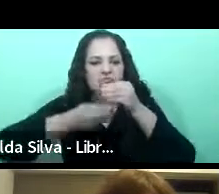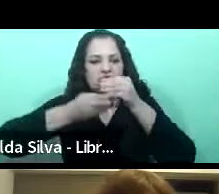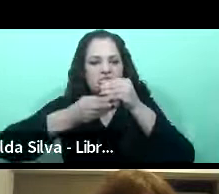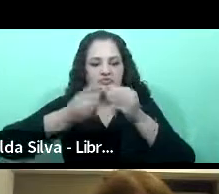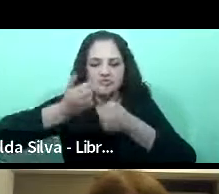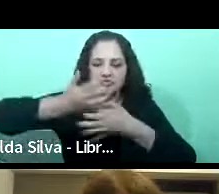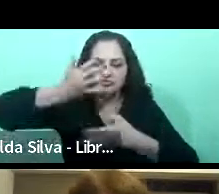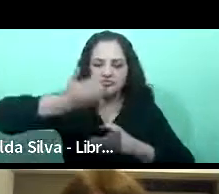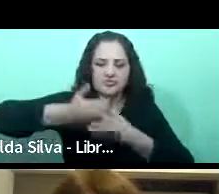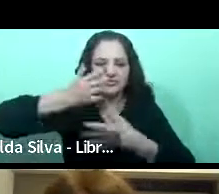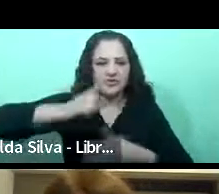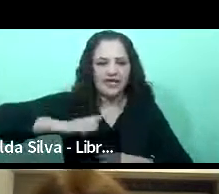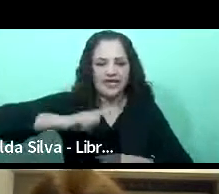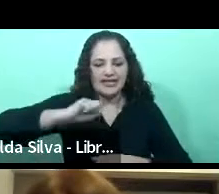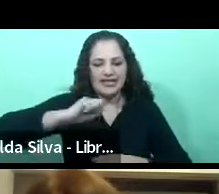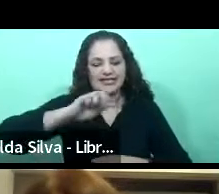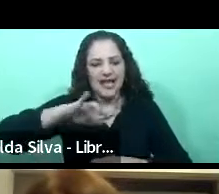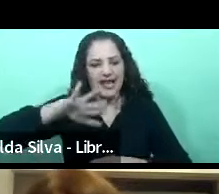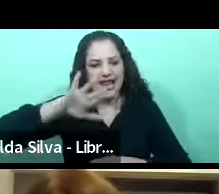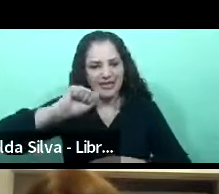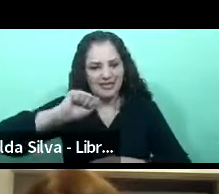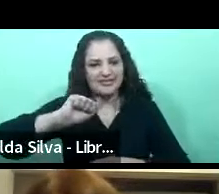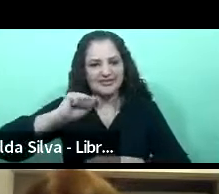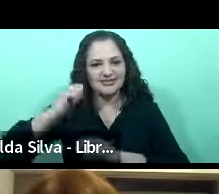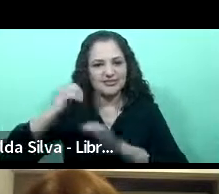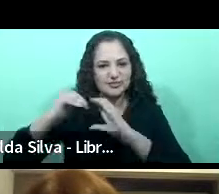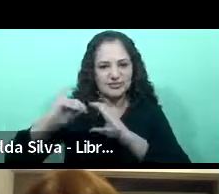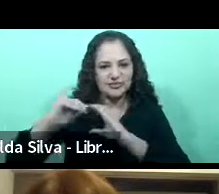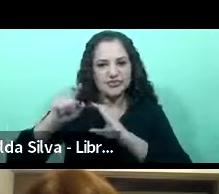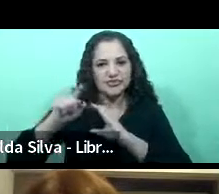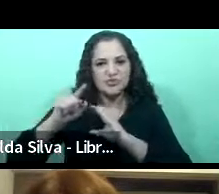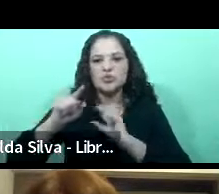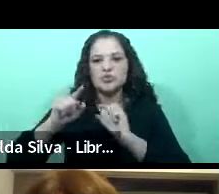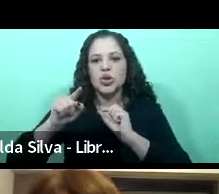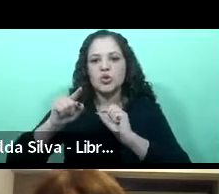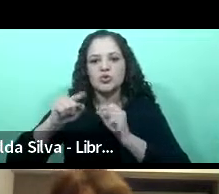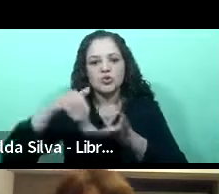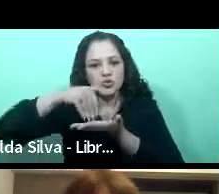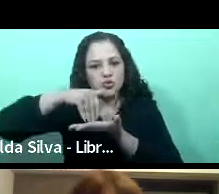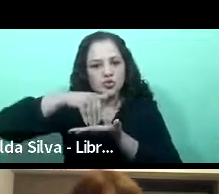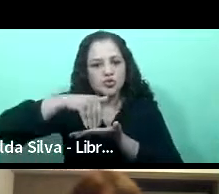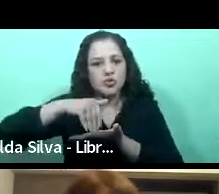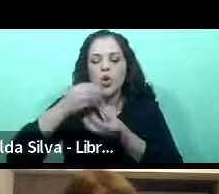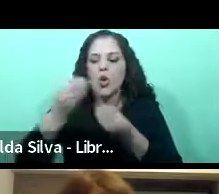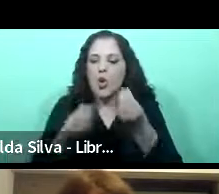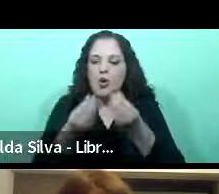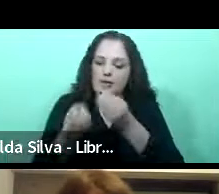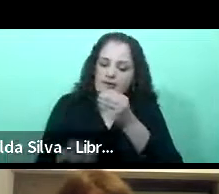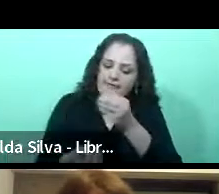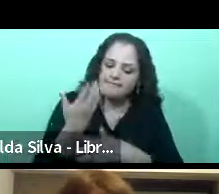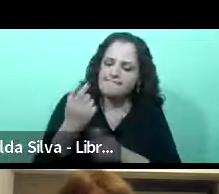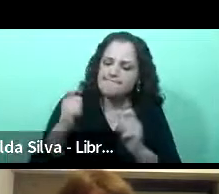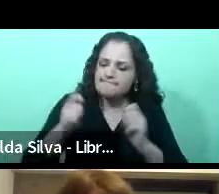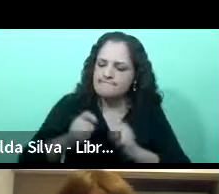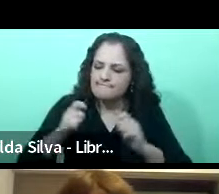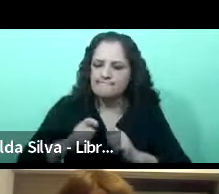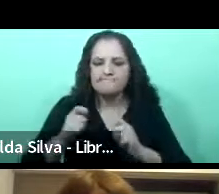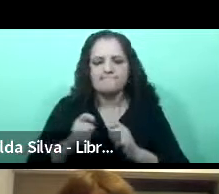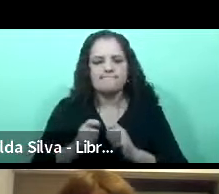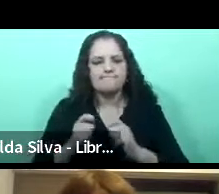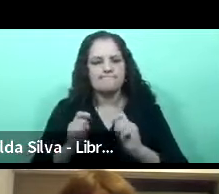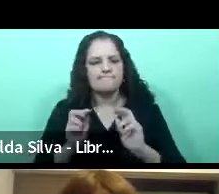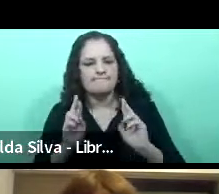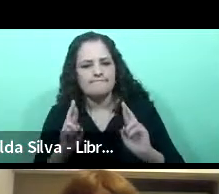que é da Sara, que daí eu já te encaminho para você ir fechando, que é como criar possibilidade de esperançar no sentido que